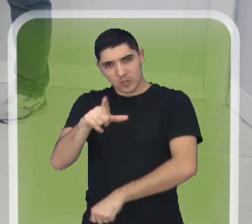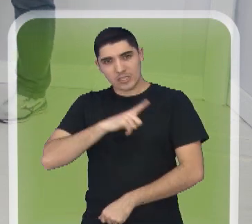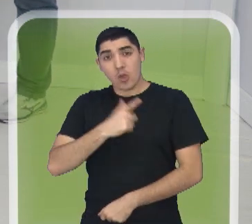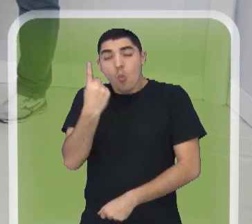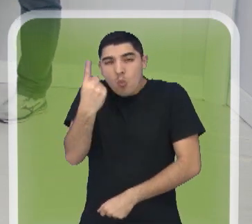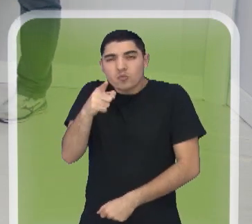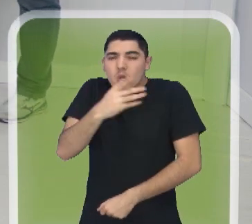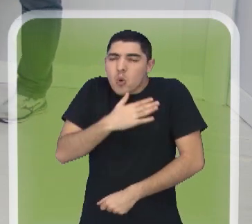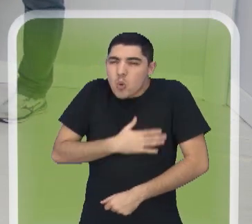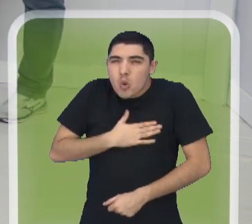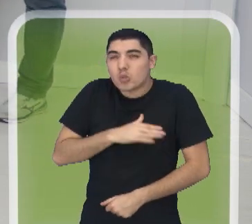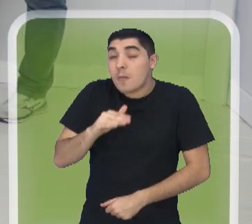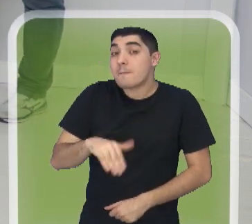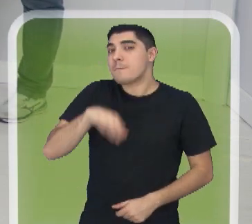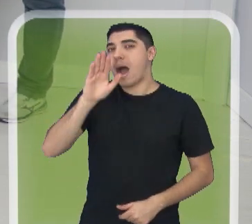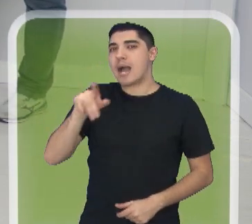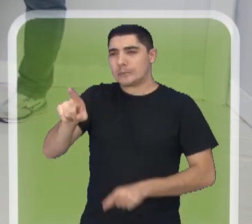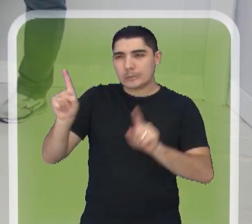teve?